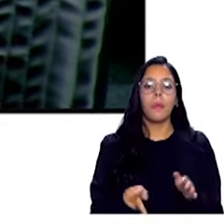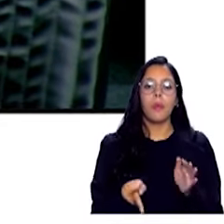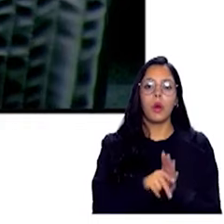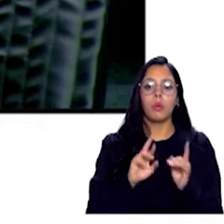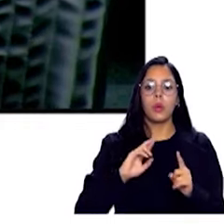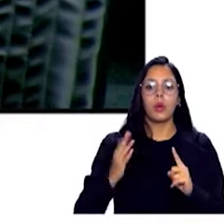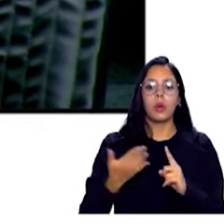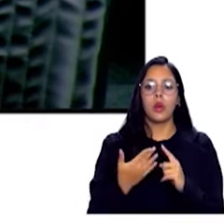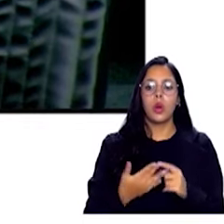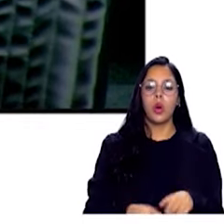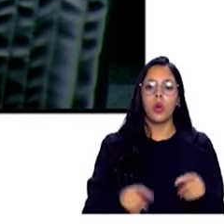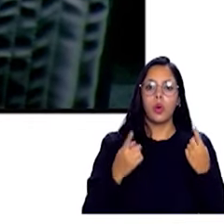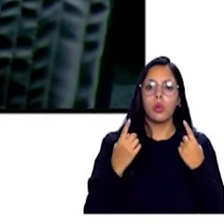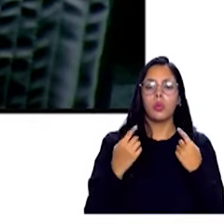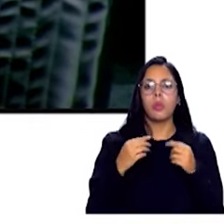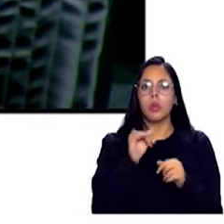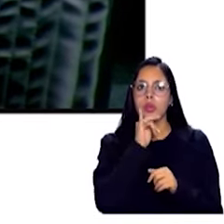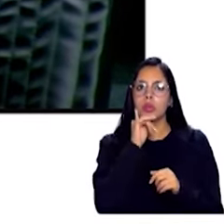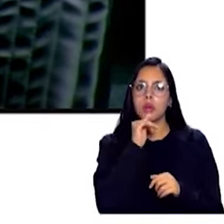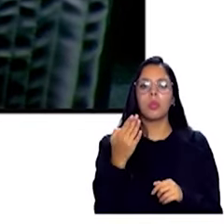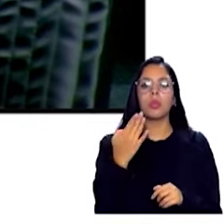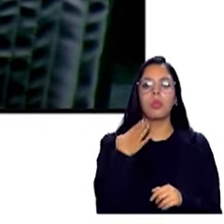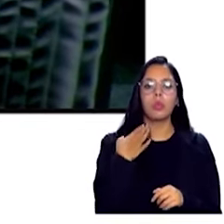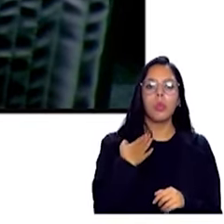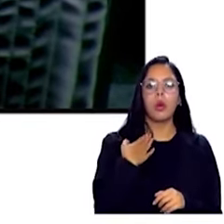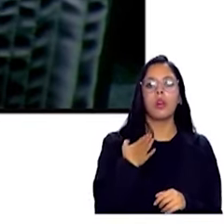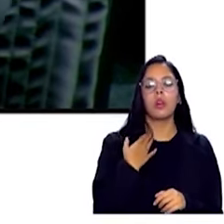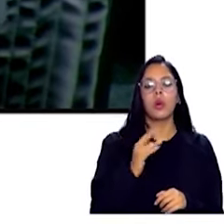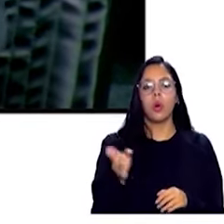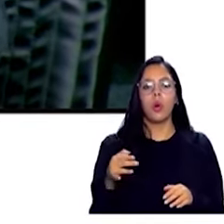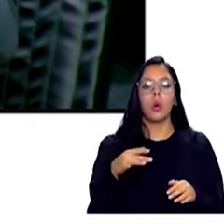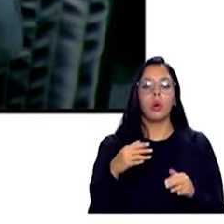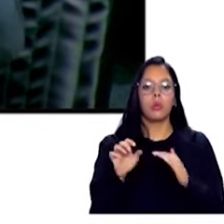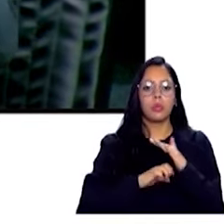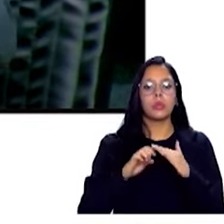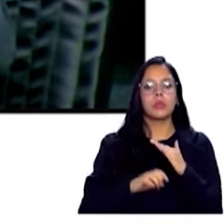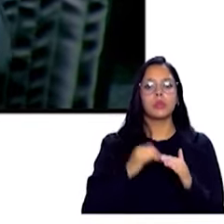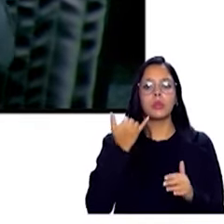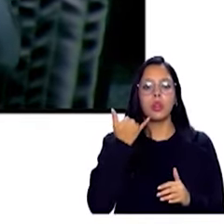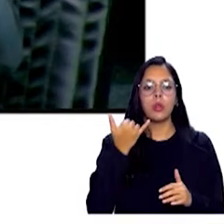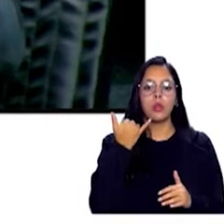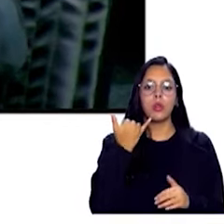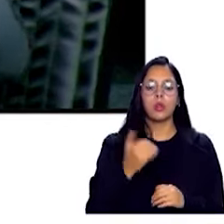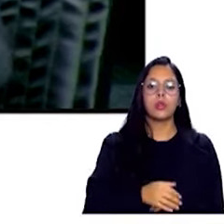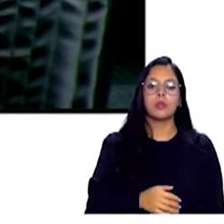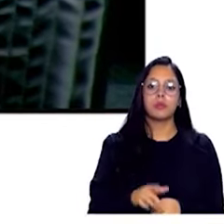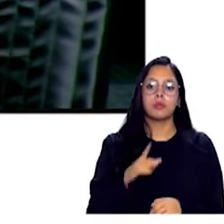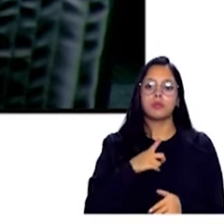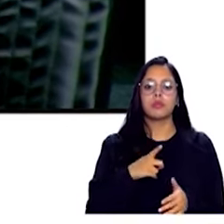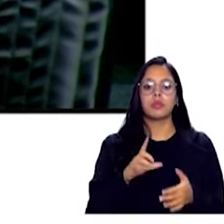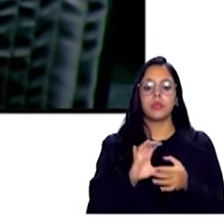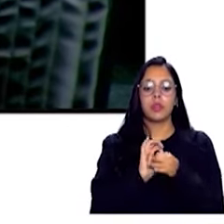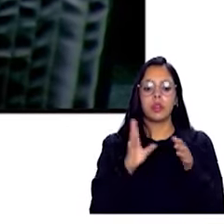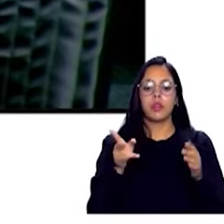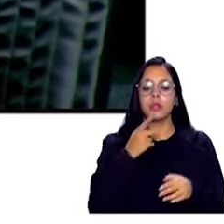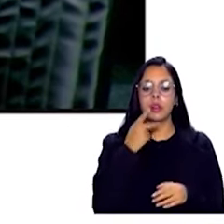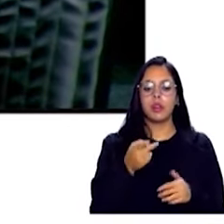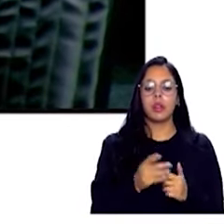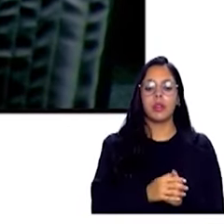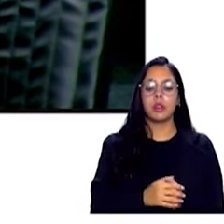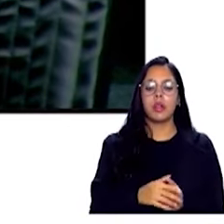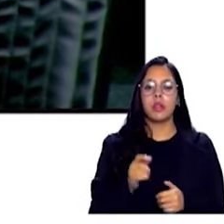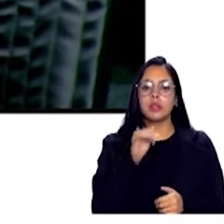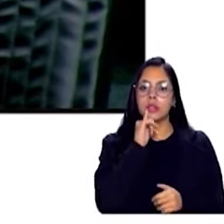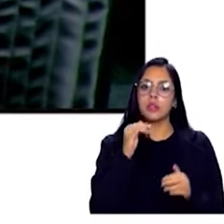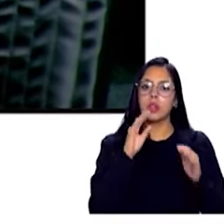exemplo o banco a a empresa de telefonia ela não vai exponte própria simplesmente dizer ah se o Supremo Tribunal